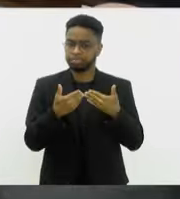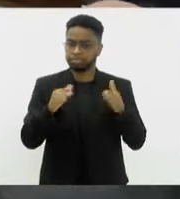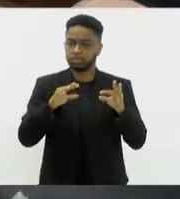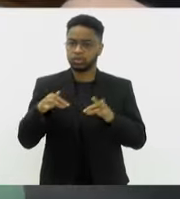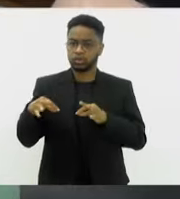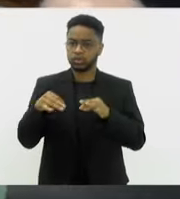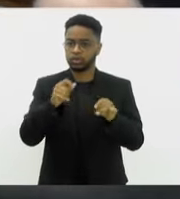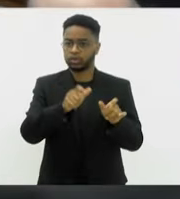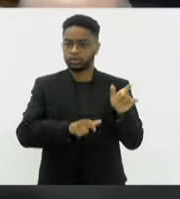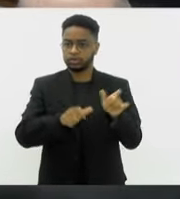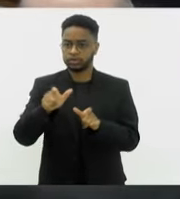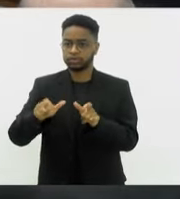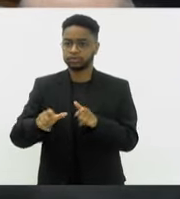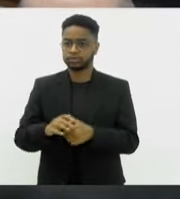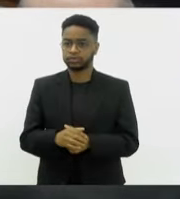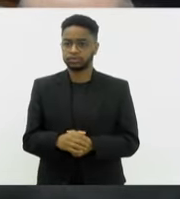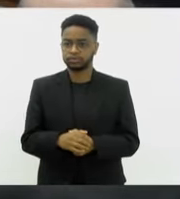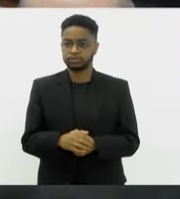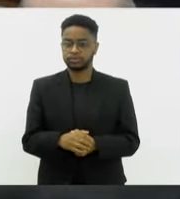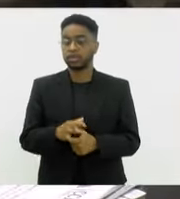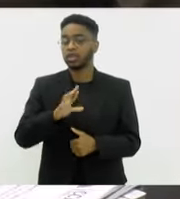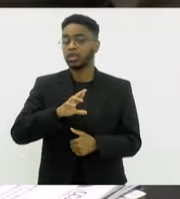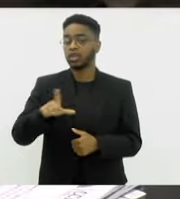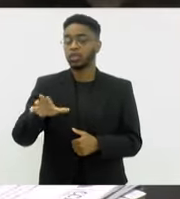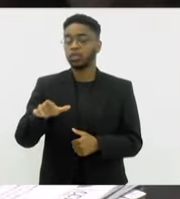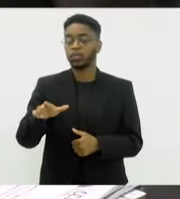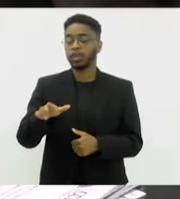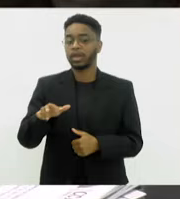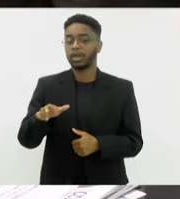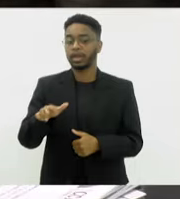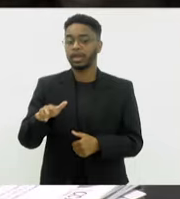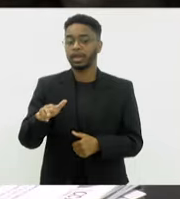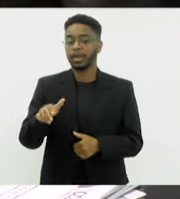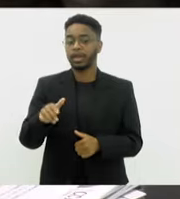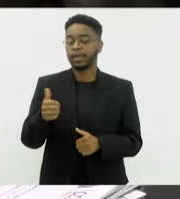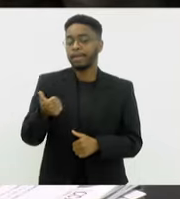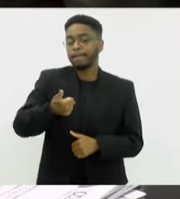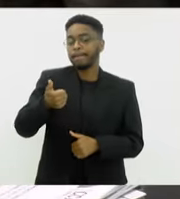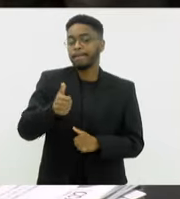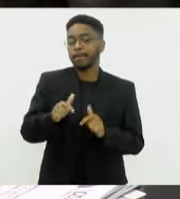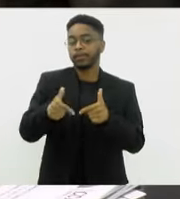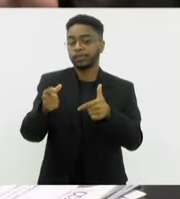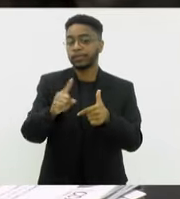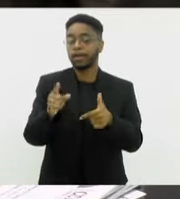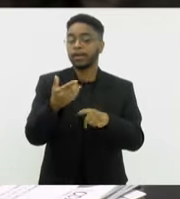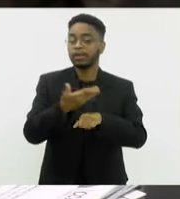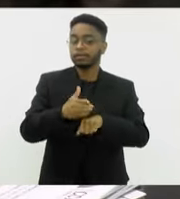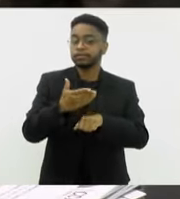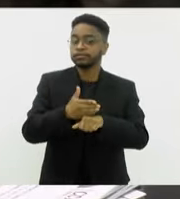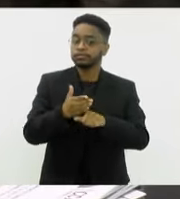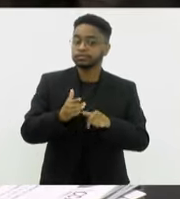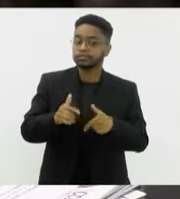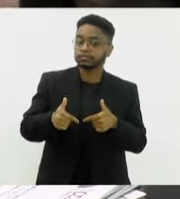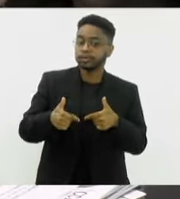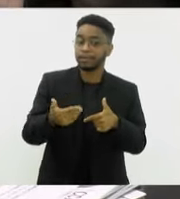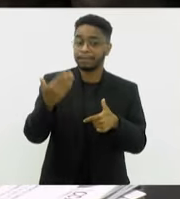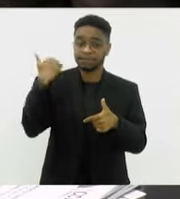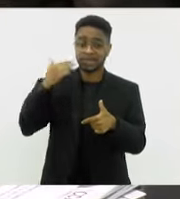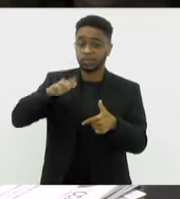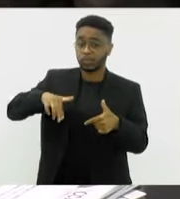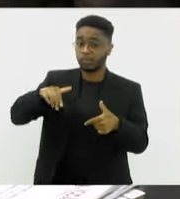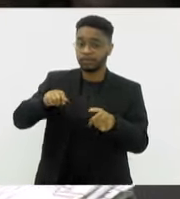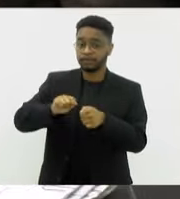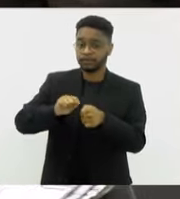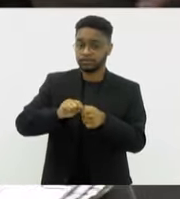os... Agora, não é um precedente, é um exercício regimental que nunca havia sido